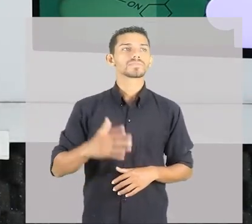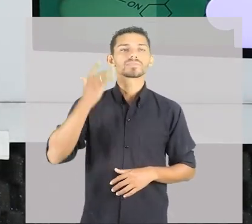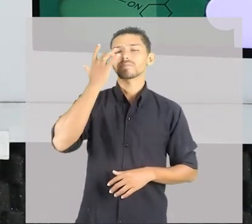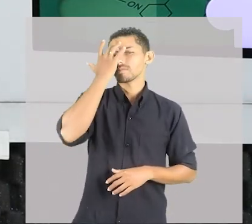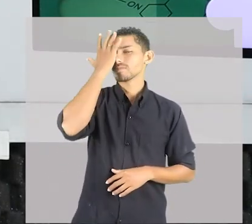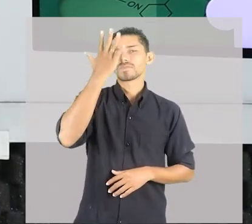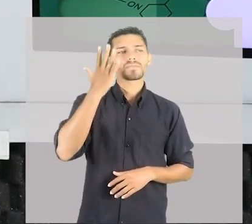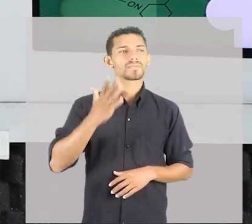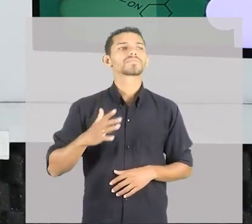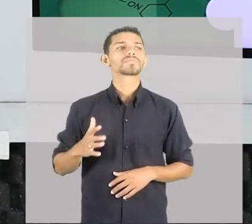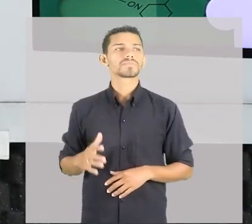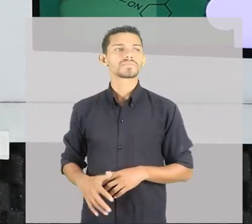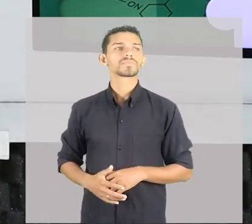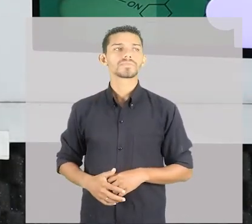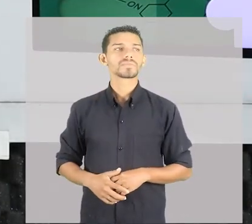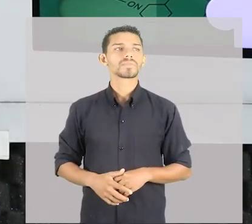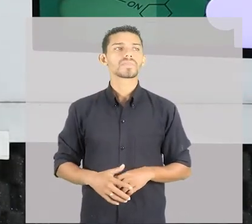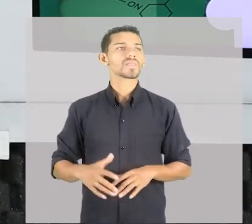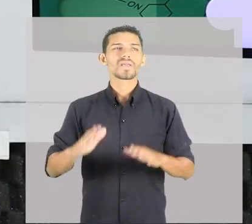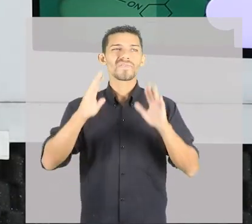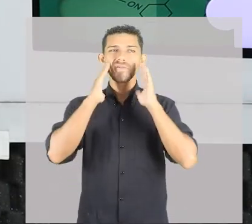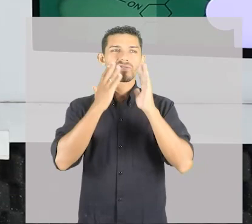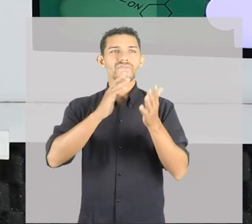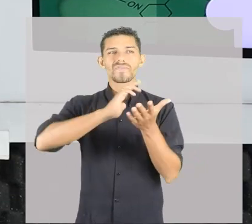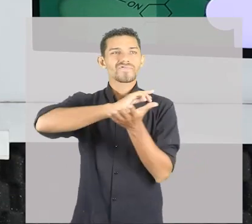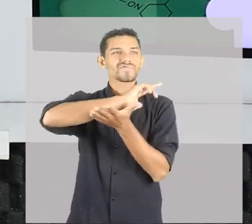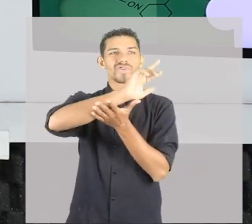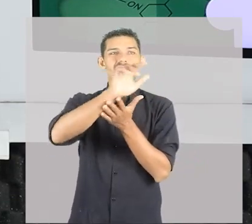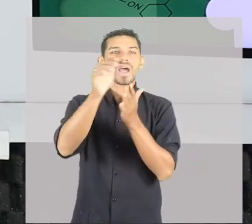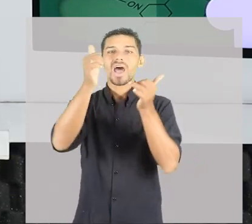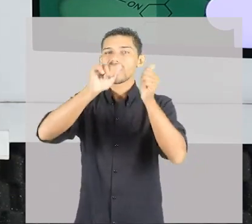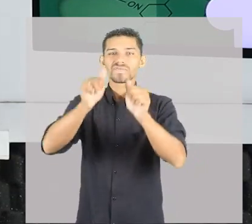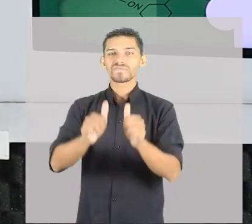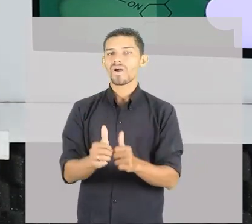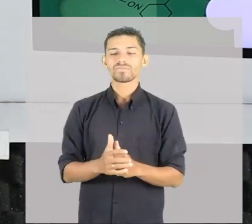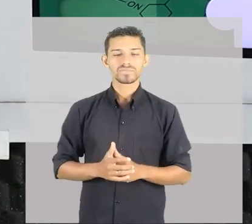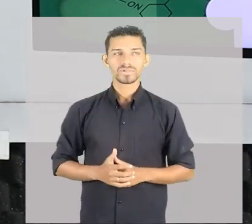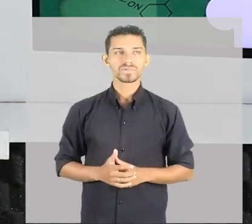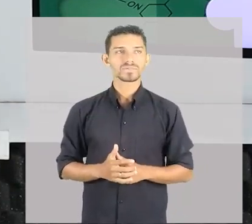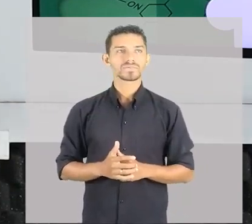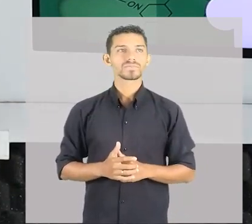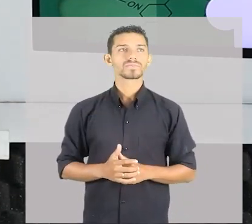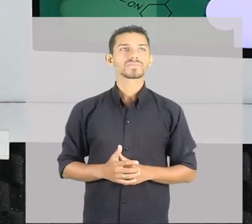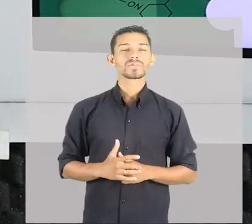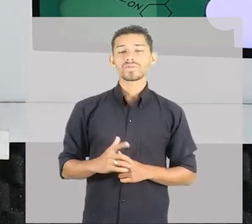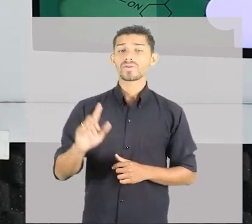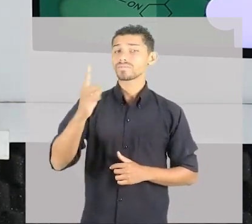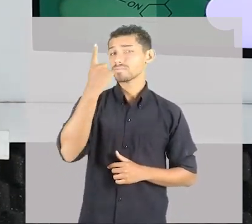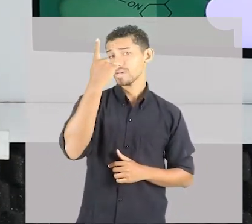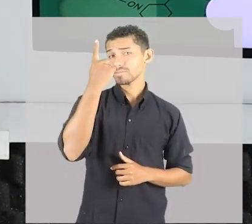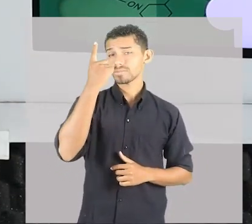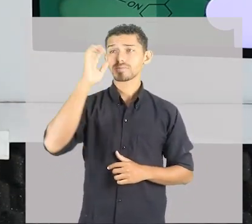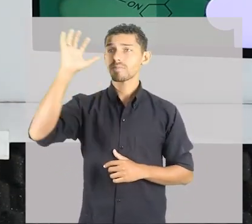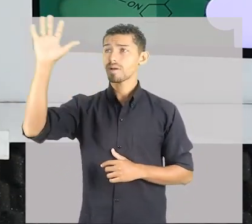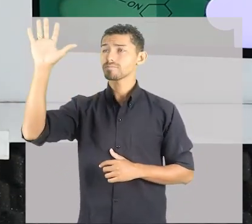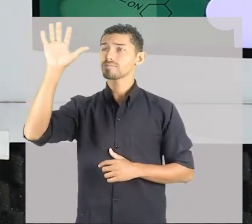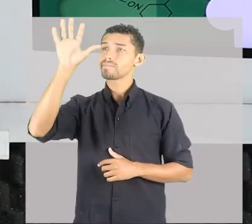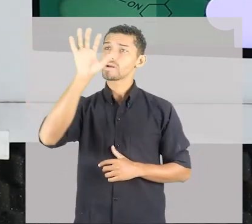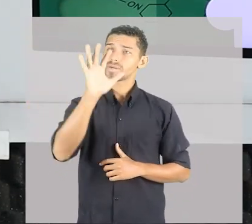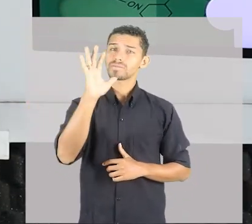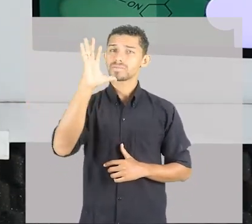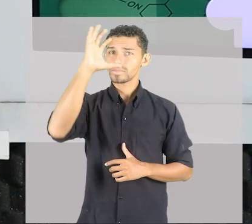mais fácil porque você não se prende com várias fórmulas você vai pegar uma e a partir